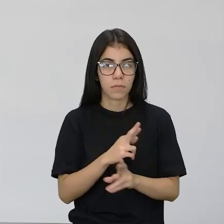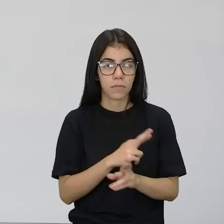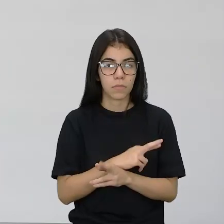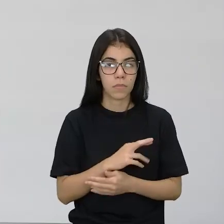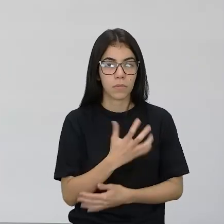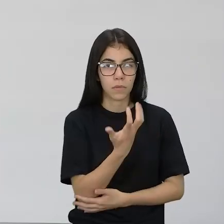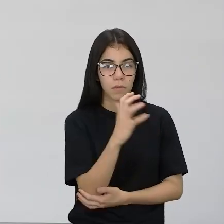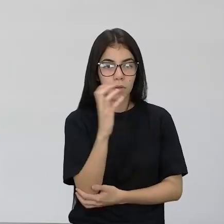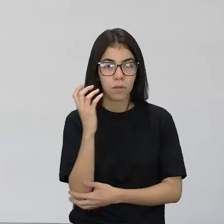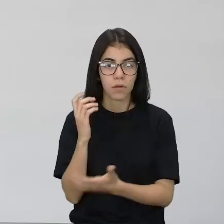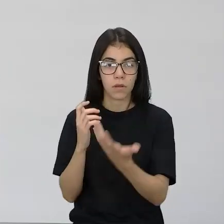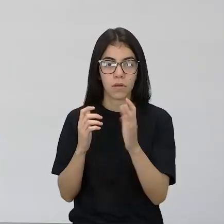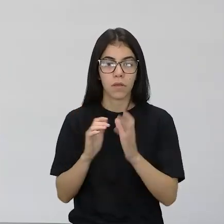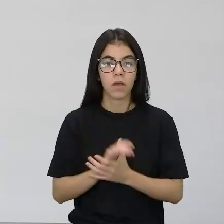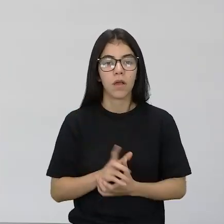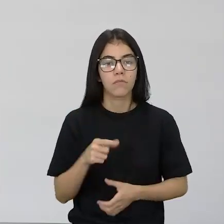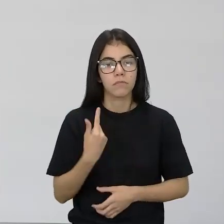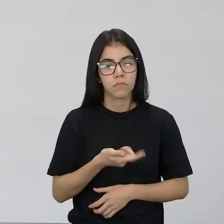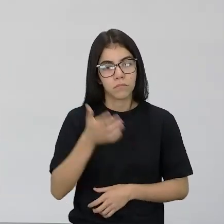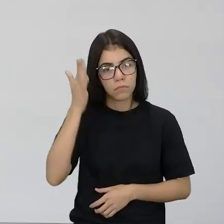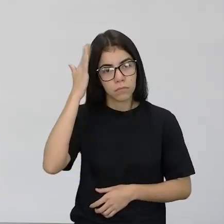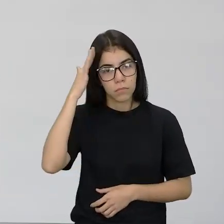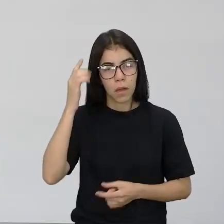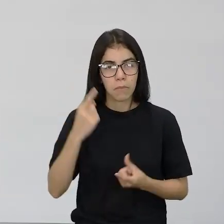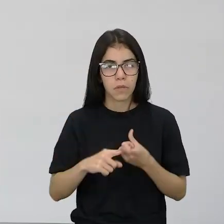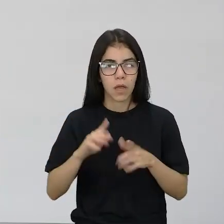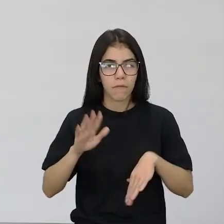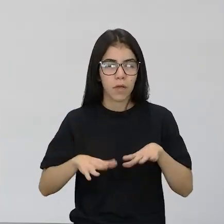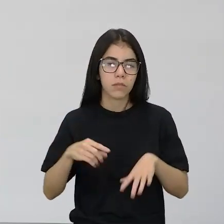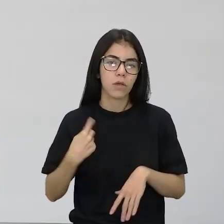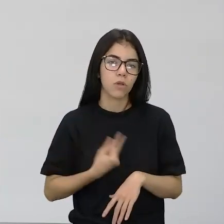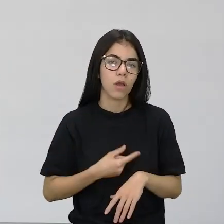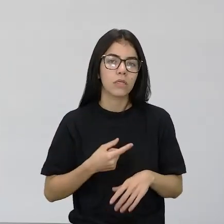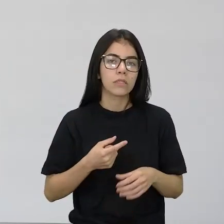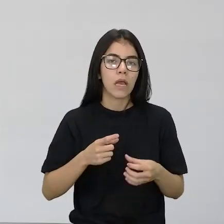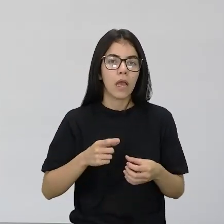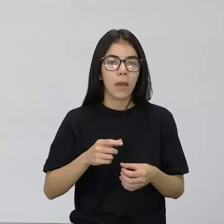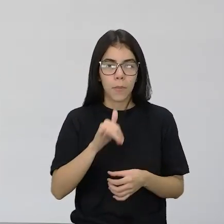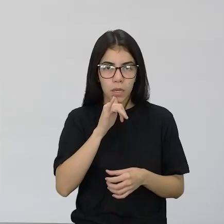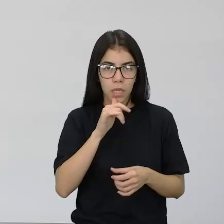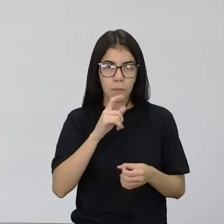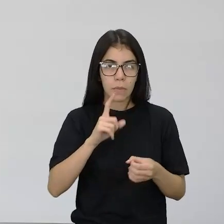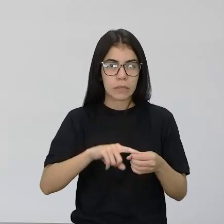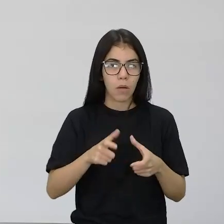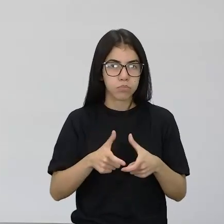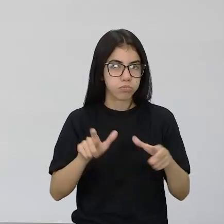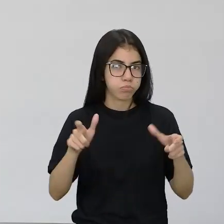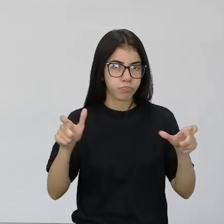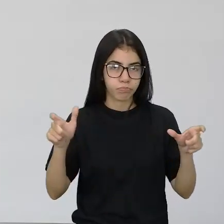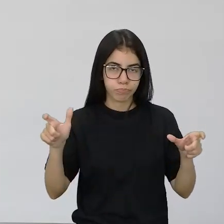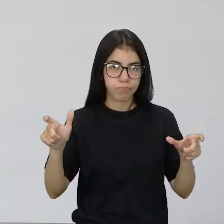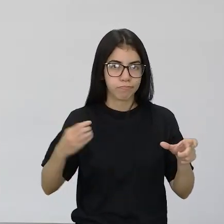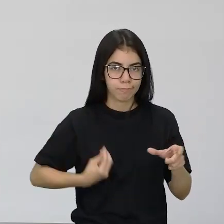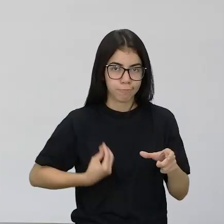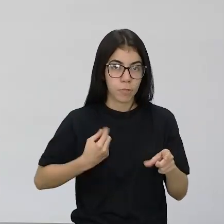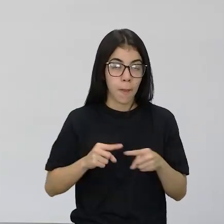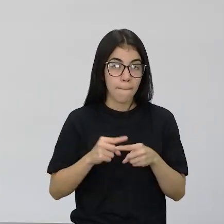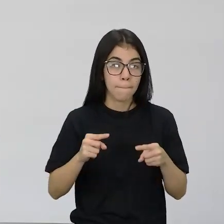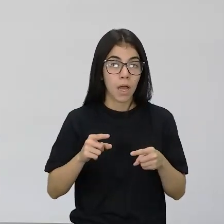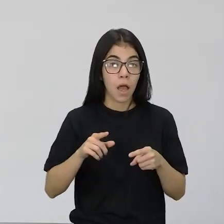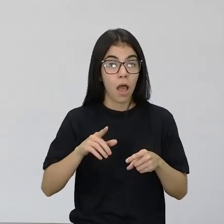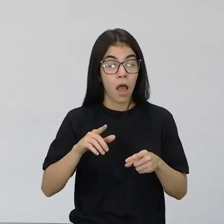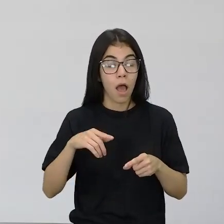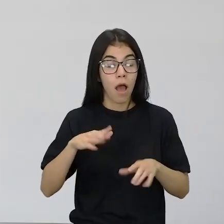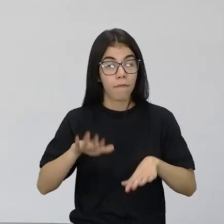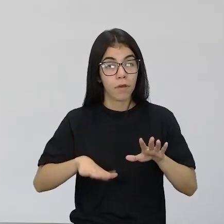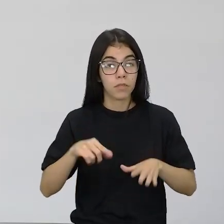ambiente. Sabendo aí que a gente às vezes mora em grandes metrópoles, em grandes cidades e perdemos esse contato aí com o meio ambiente e às vezes